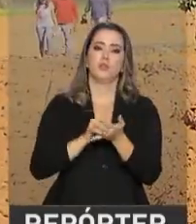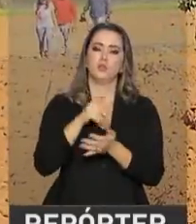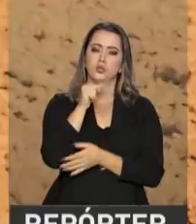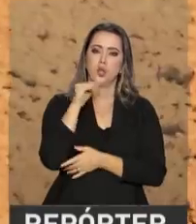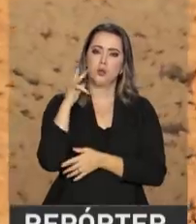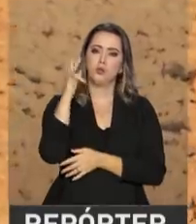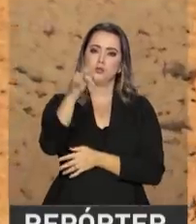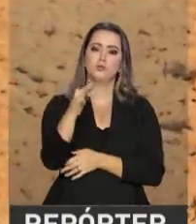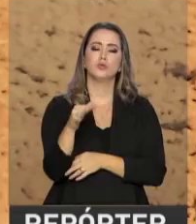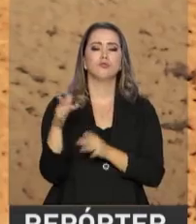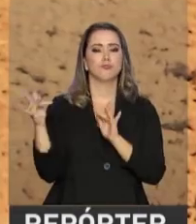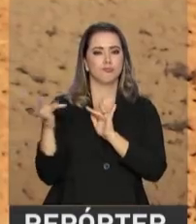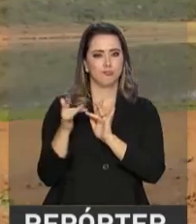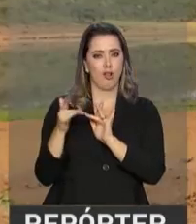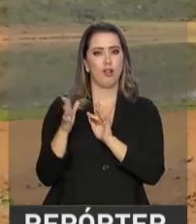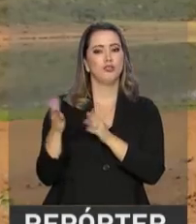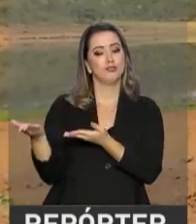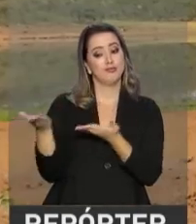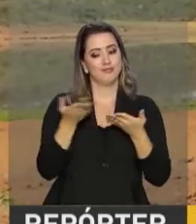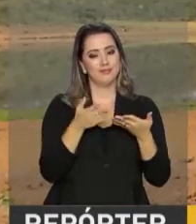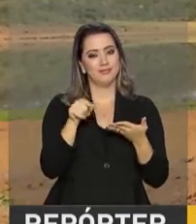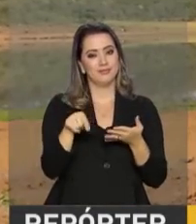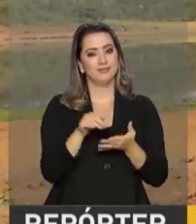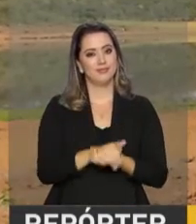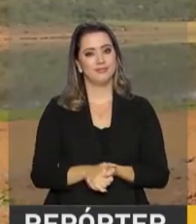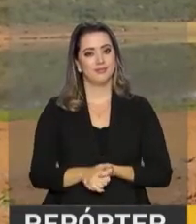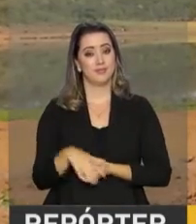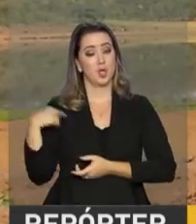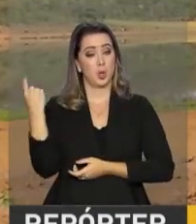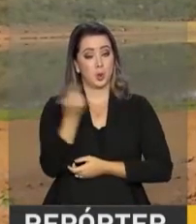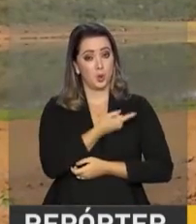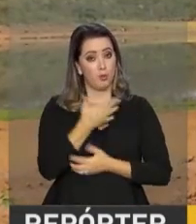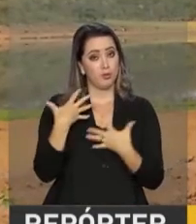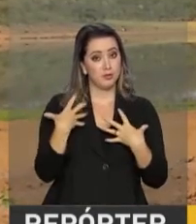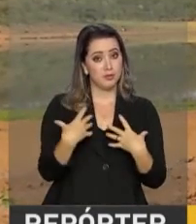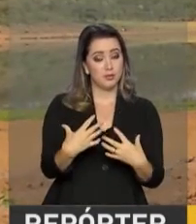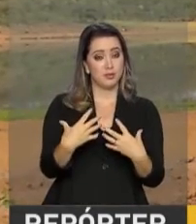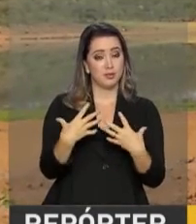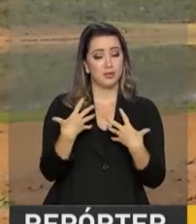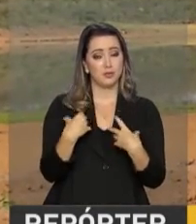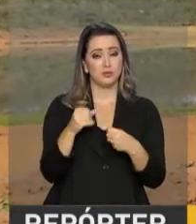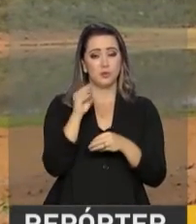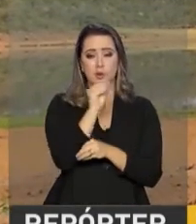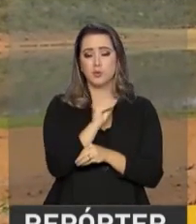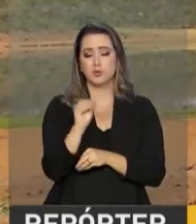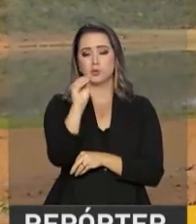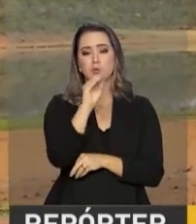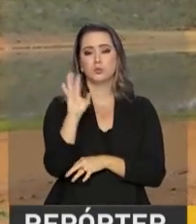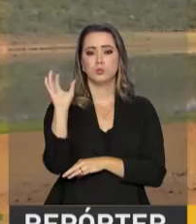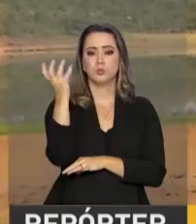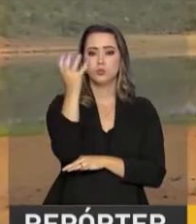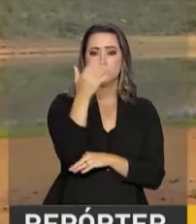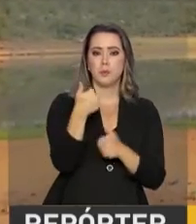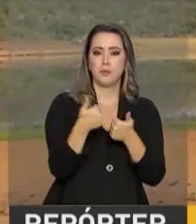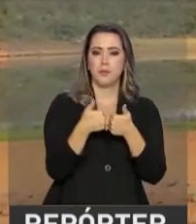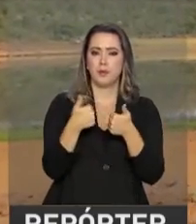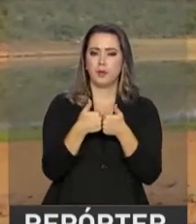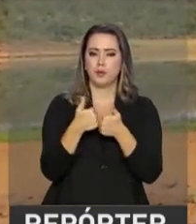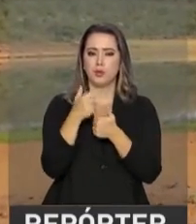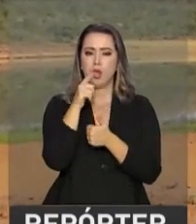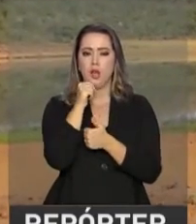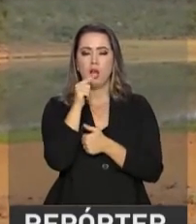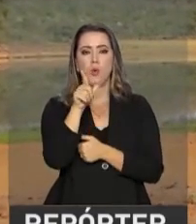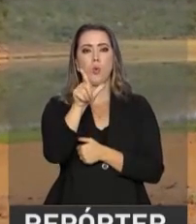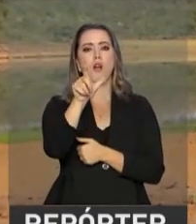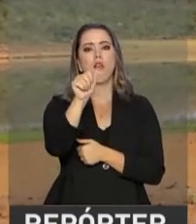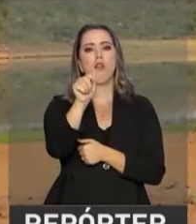aceitou o convite nós vamos fazer uma noção que é a questão da preservação da mata é ao lado de lago né